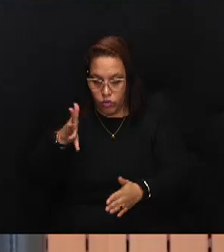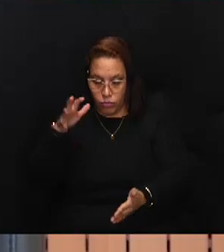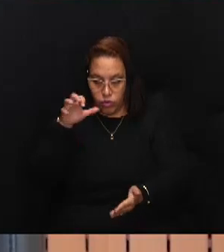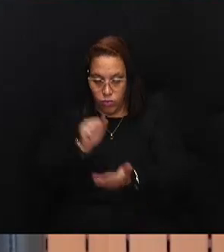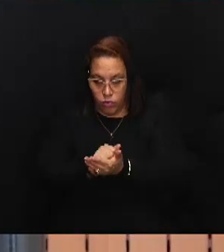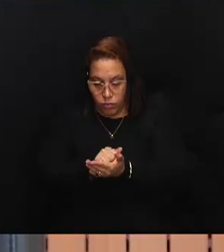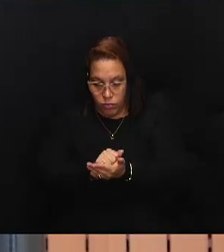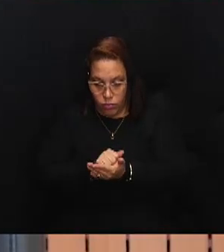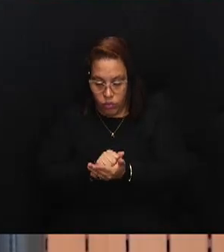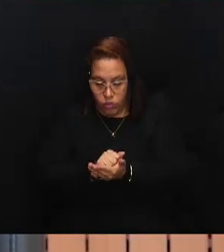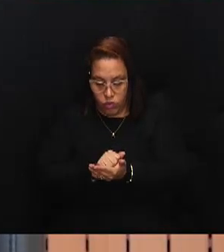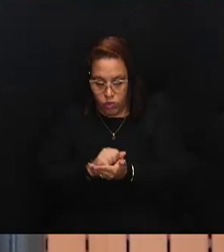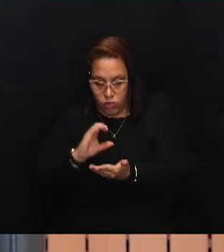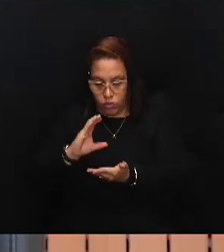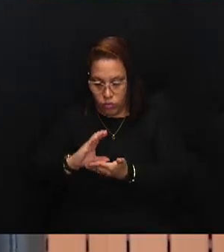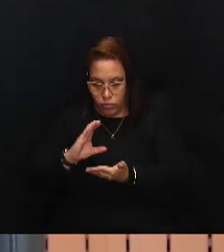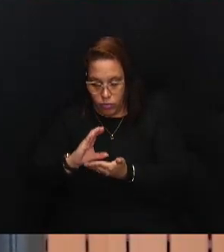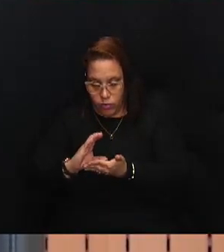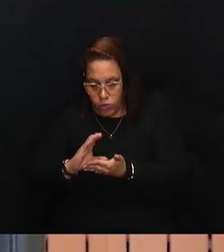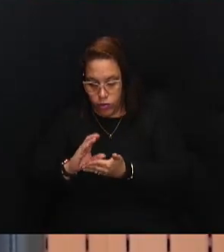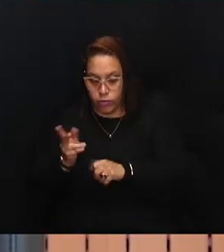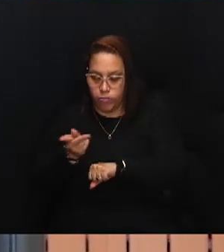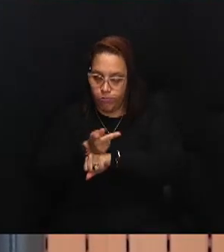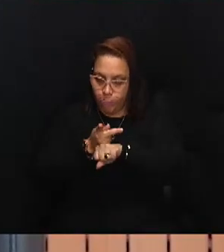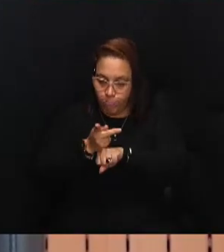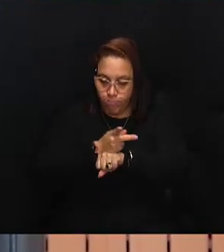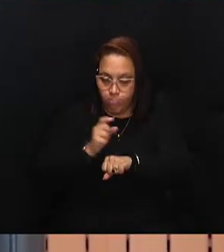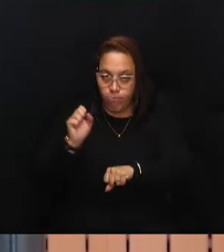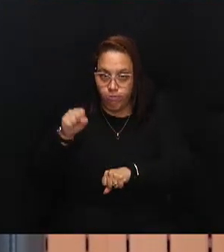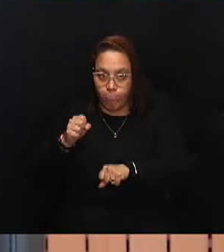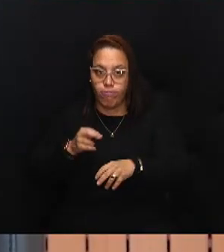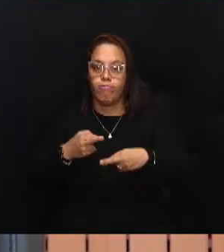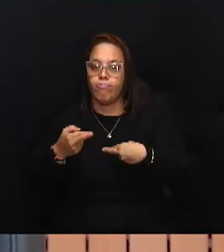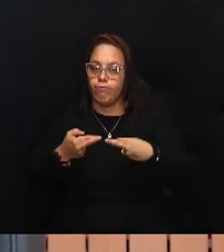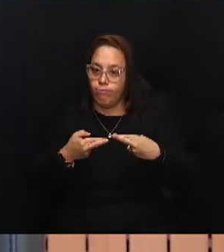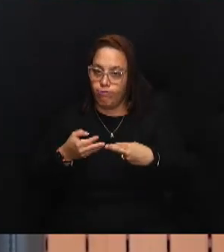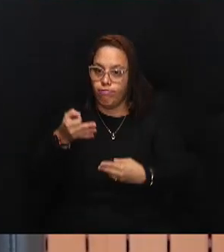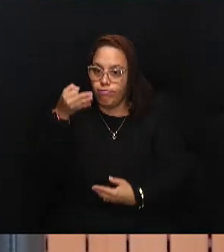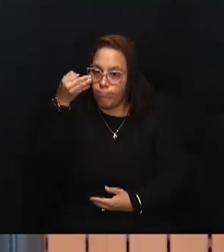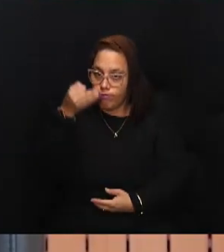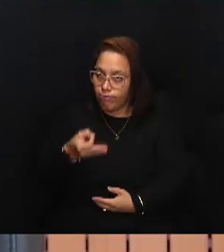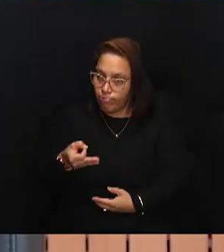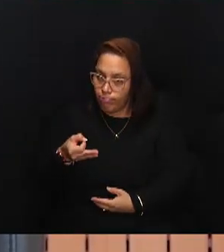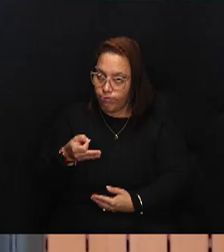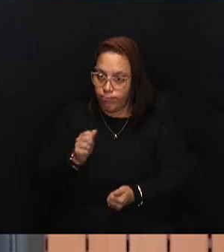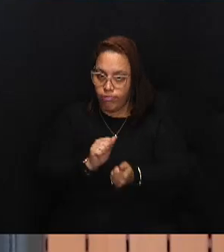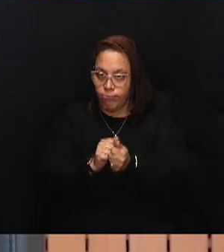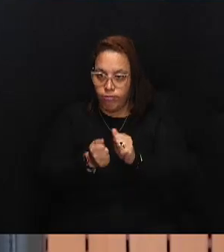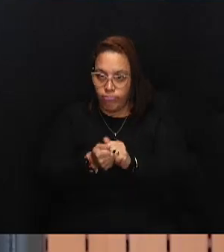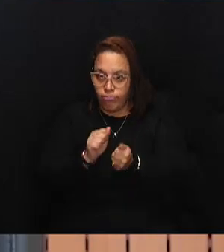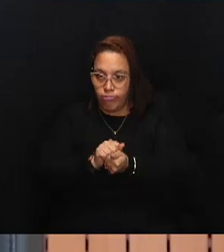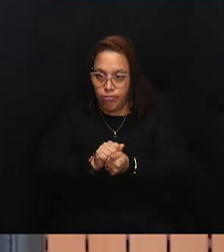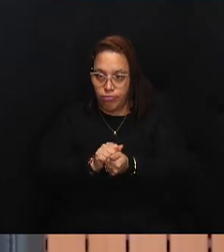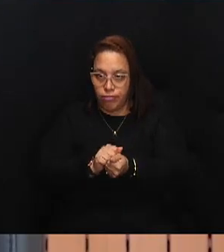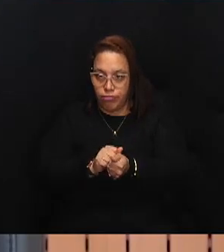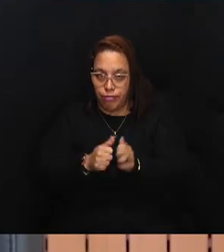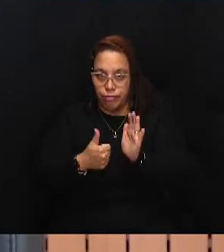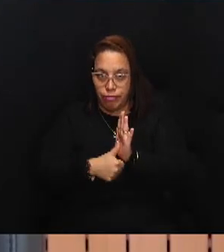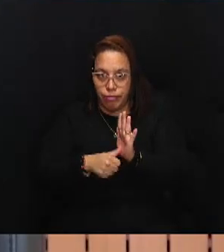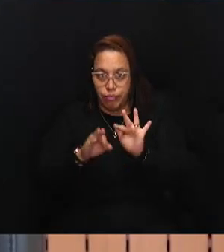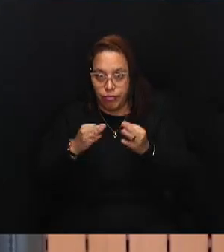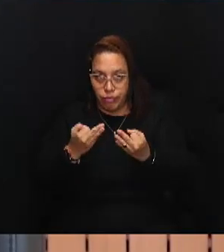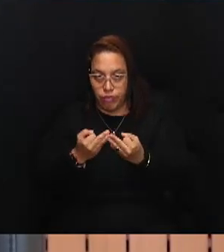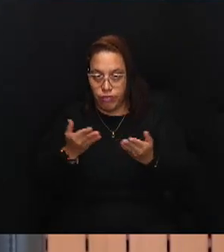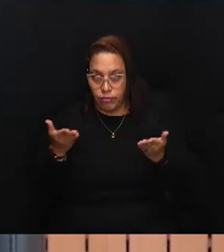do Conselho, que as entidades elas vêm procurando, sim, a regularização, e isso é muito importante, porque as famílias